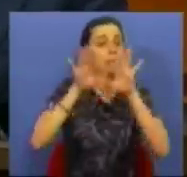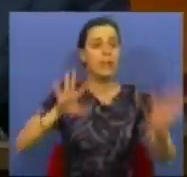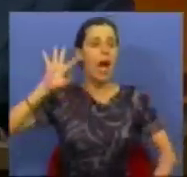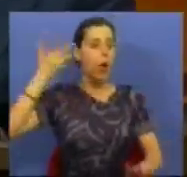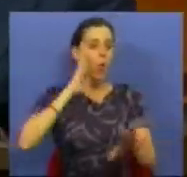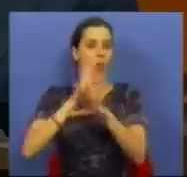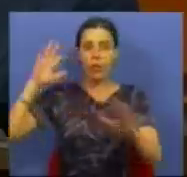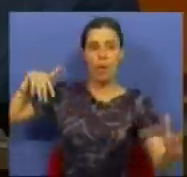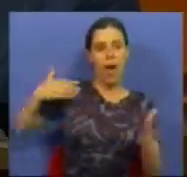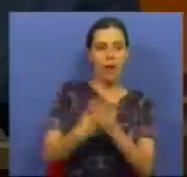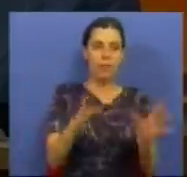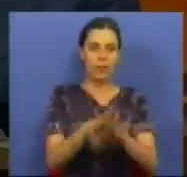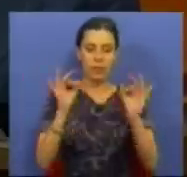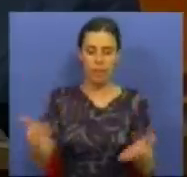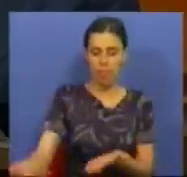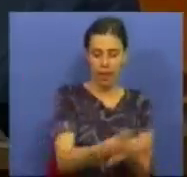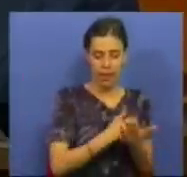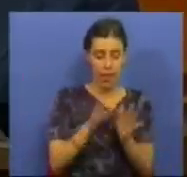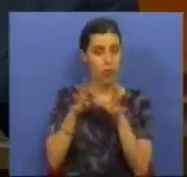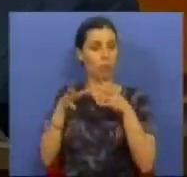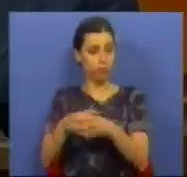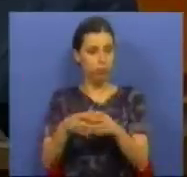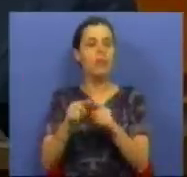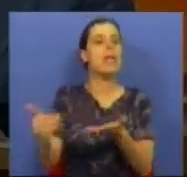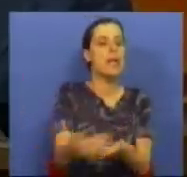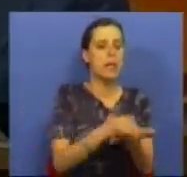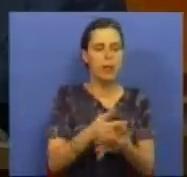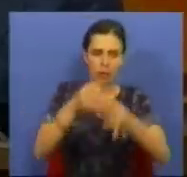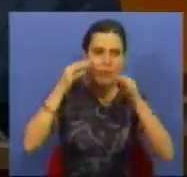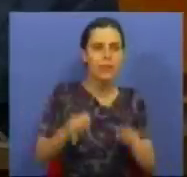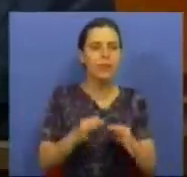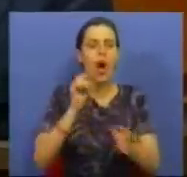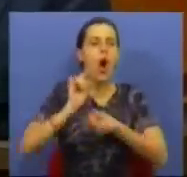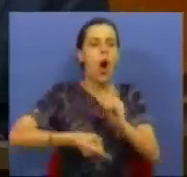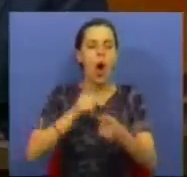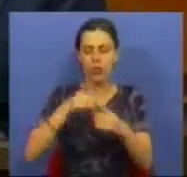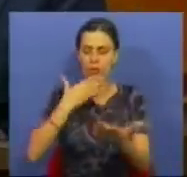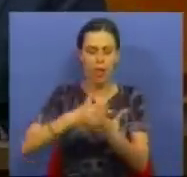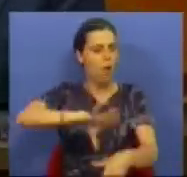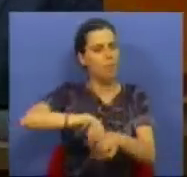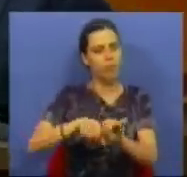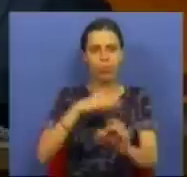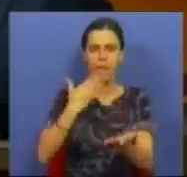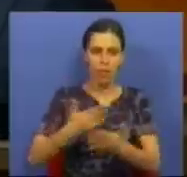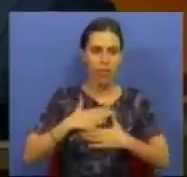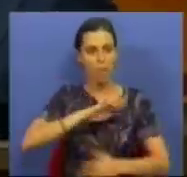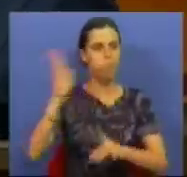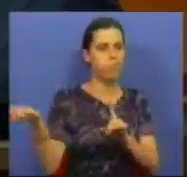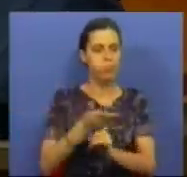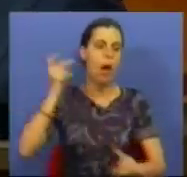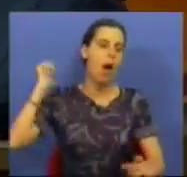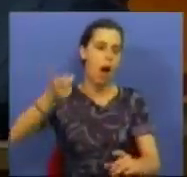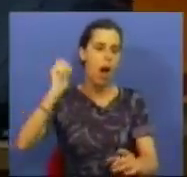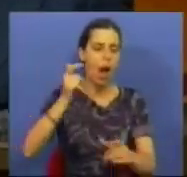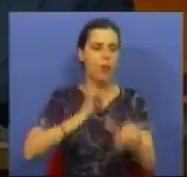nos últimos anos, a receita do Bloco Central é a receita certa para o desastre que nos tem condenado a uma